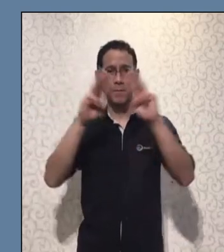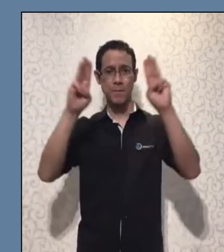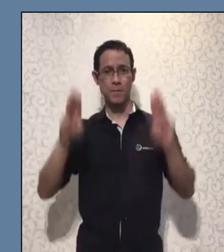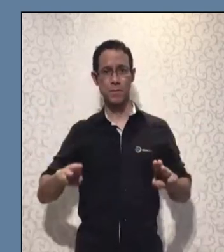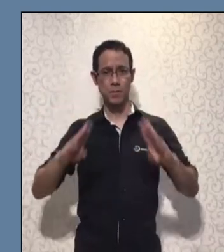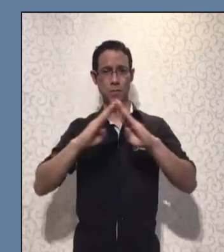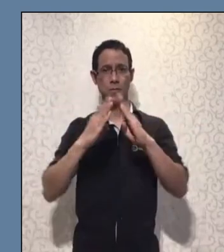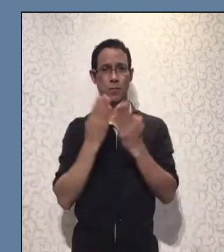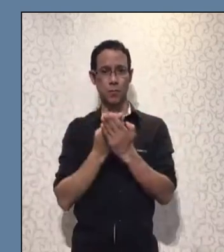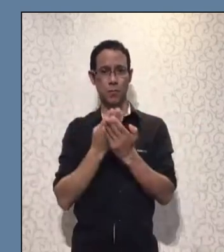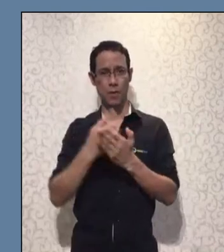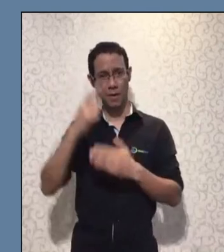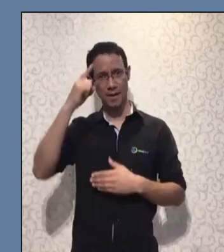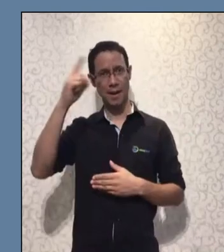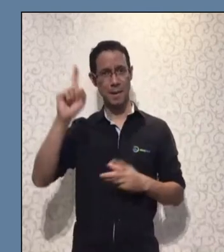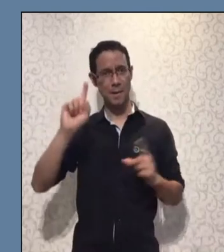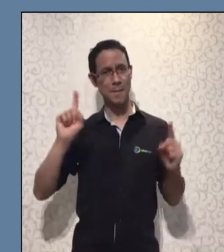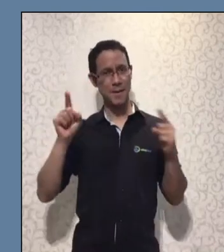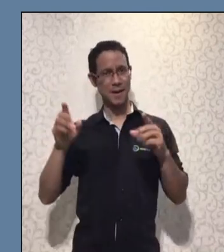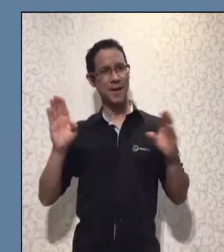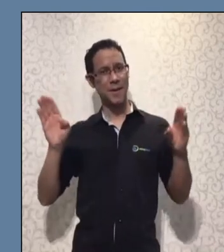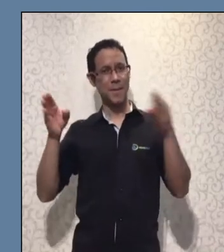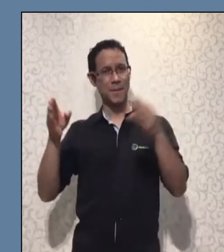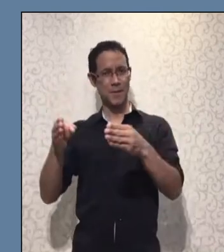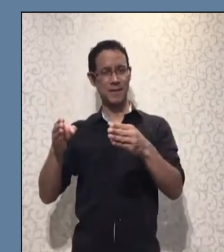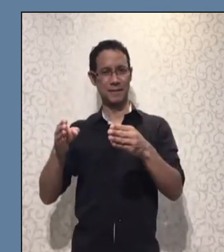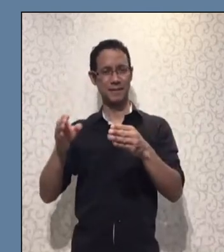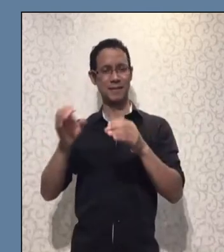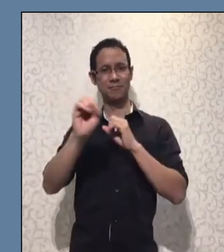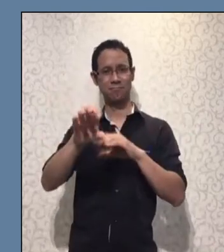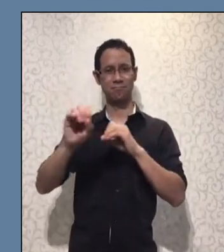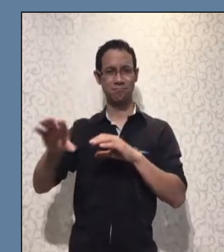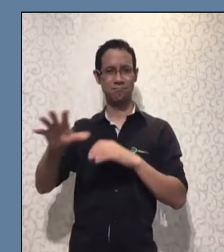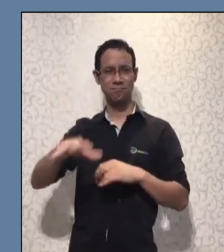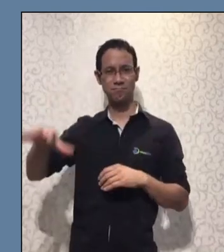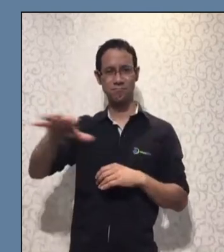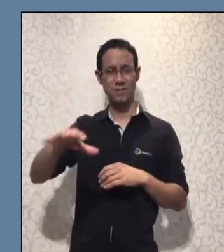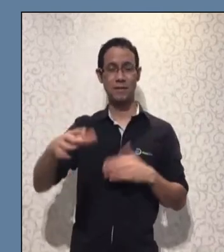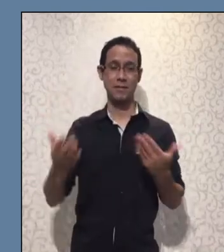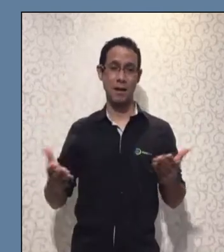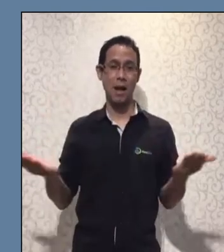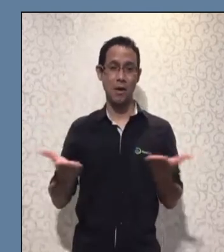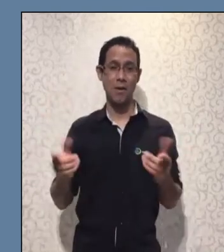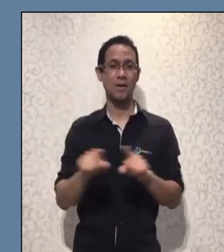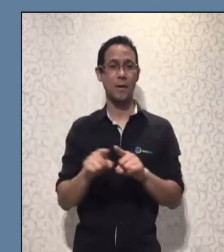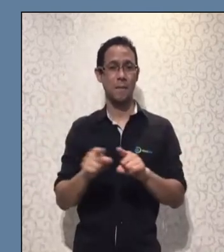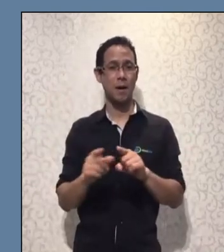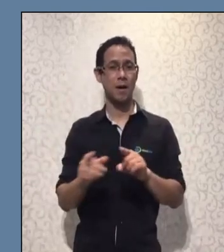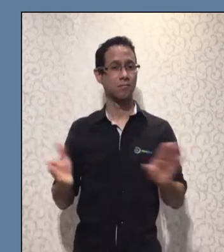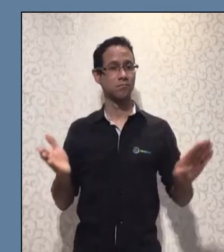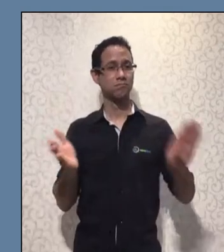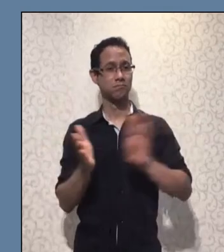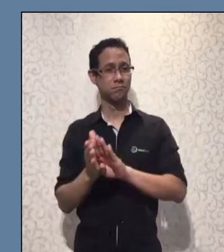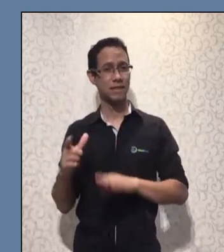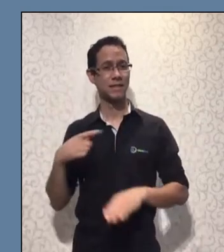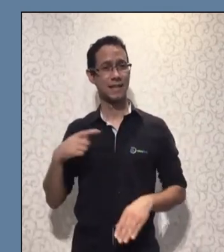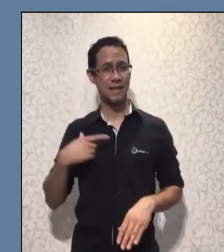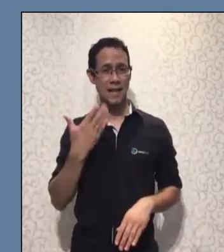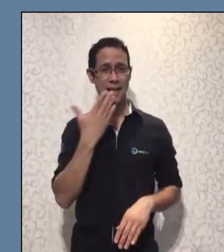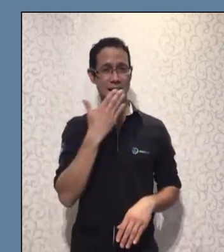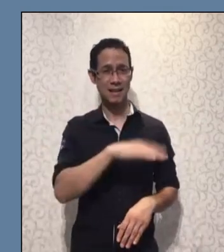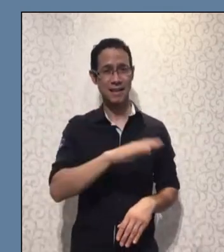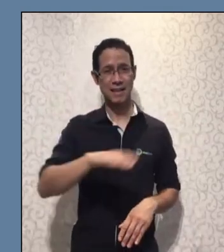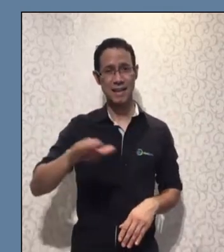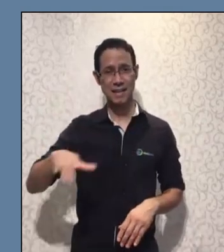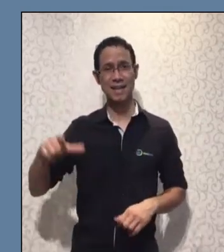Então, voltado para a formação de pessoal, agora, que também recebe a molecada, as várias